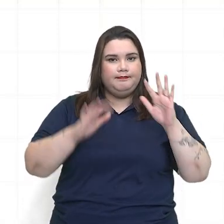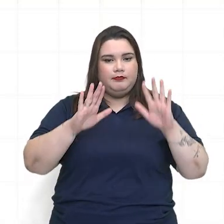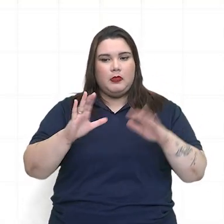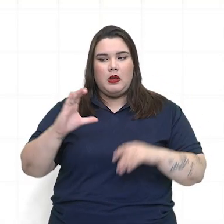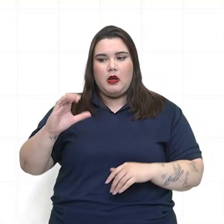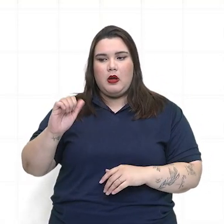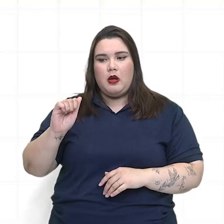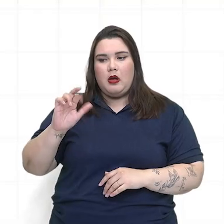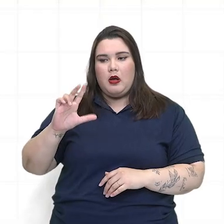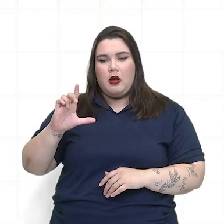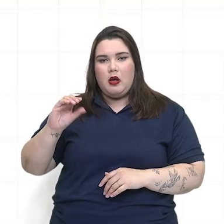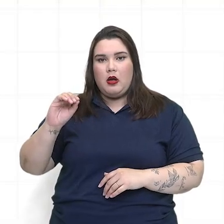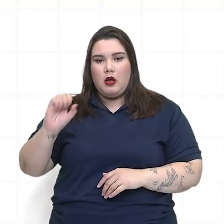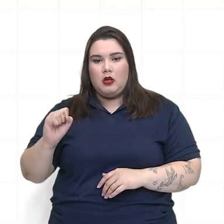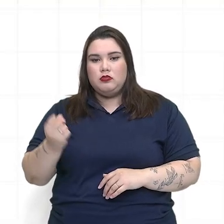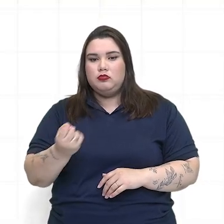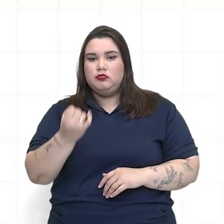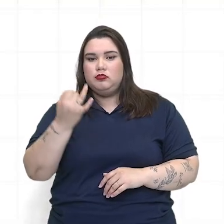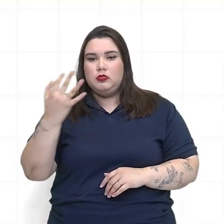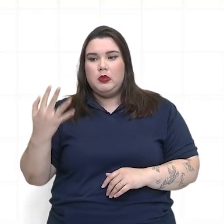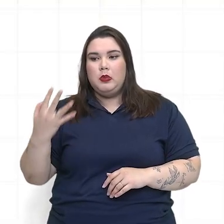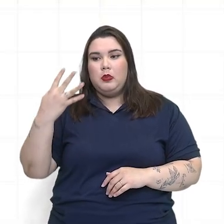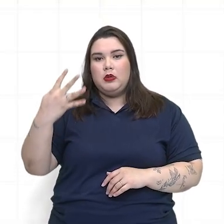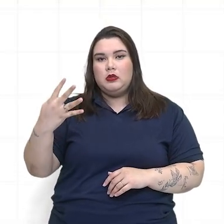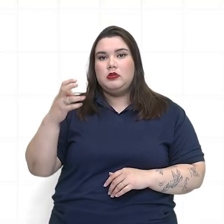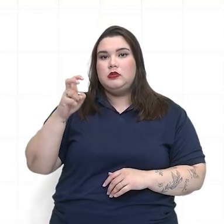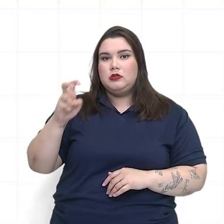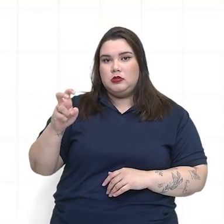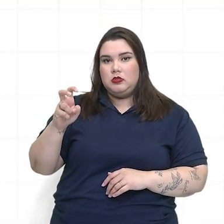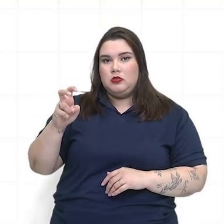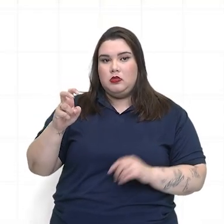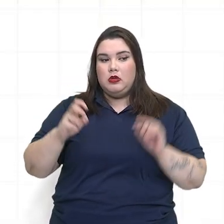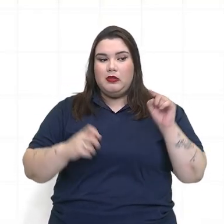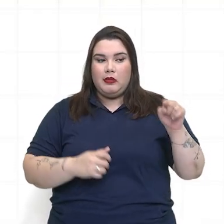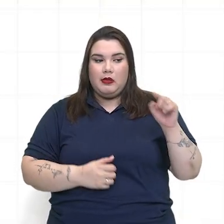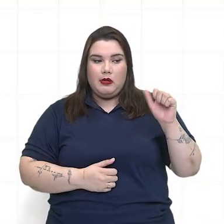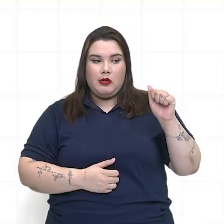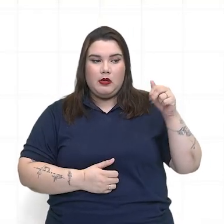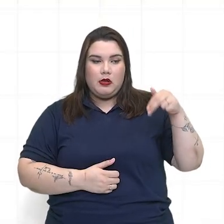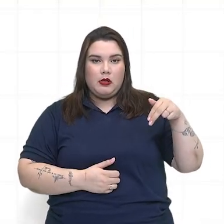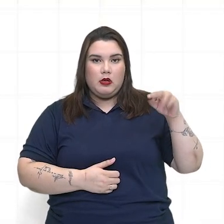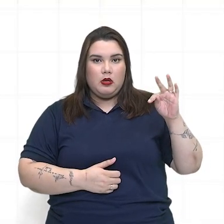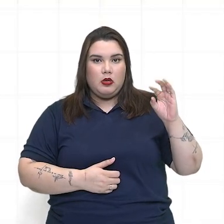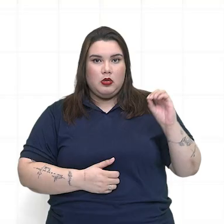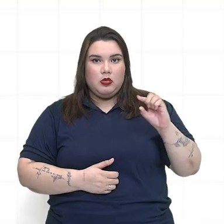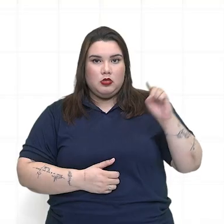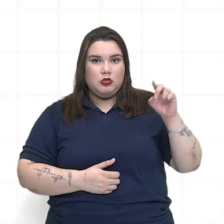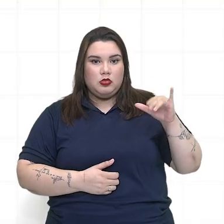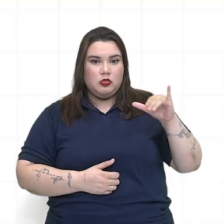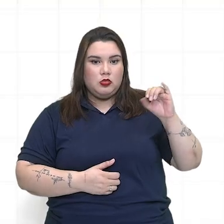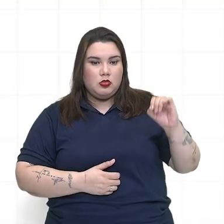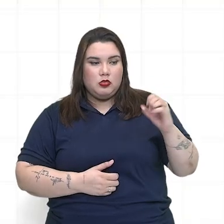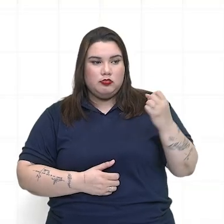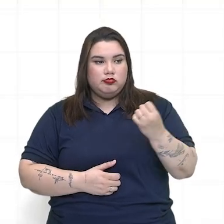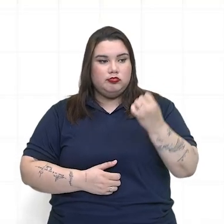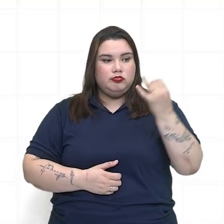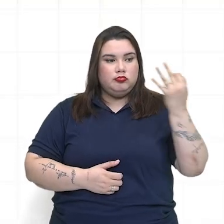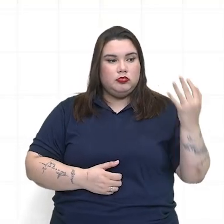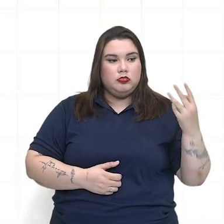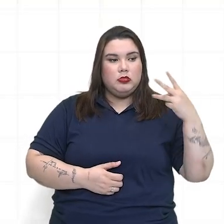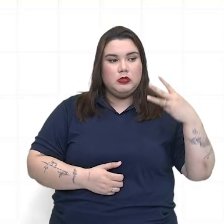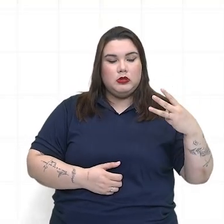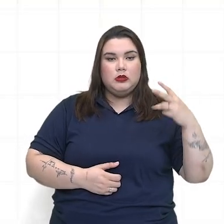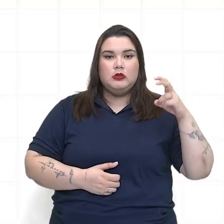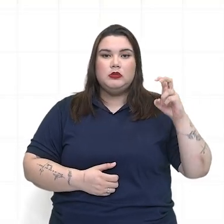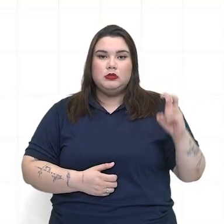45 ouriços. E Antônio colheu 35. Então, para responder essa